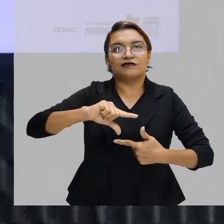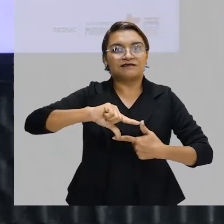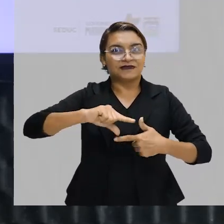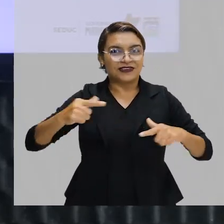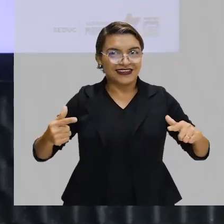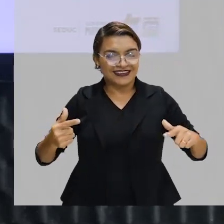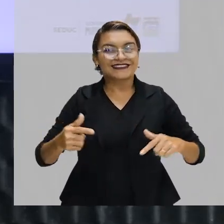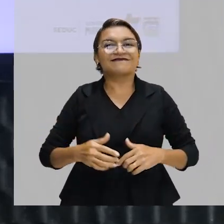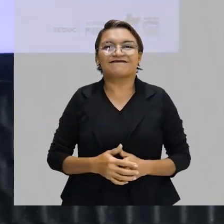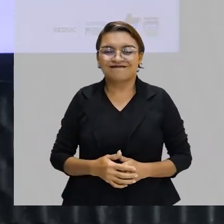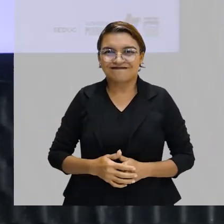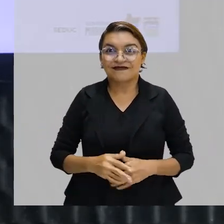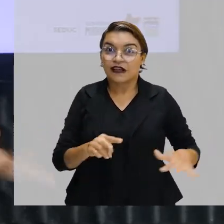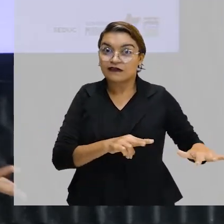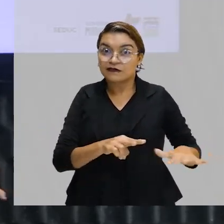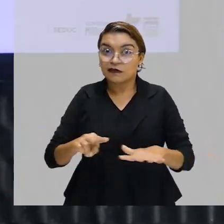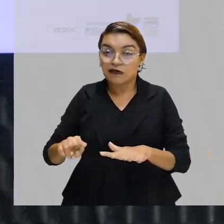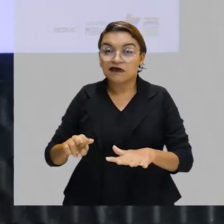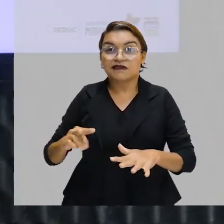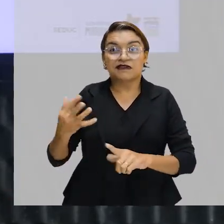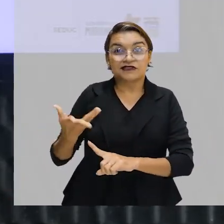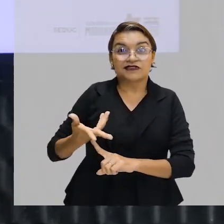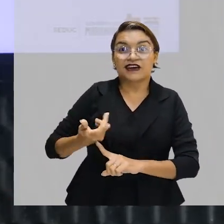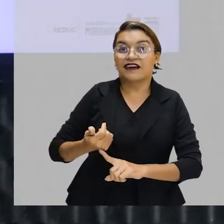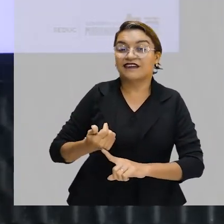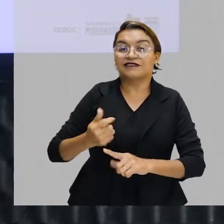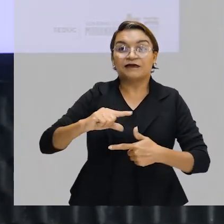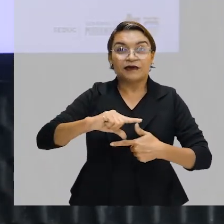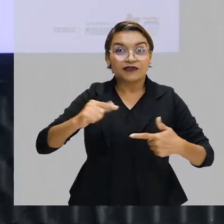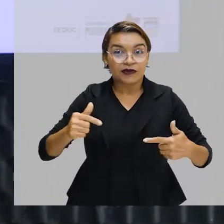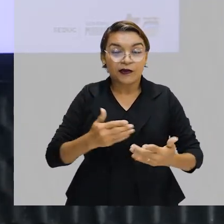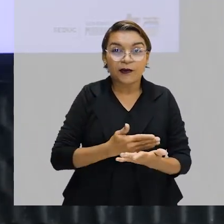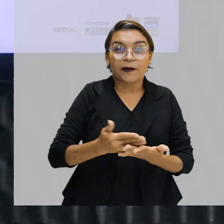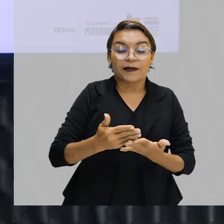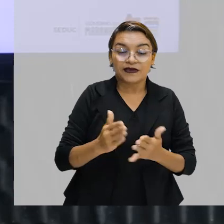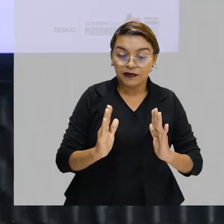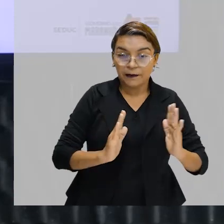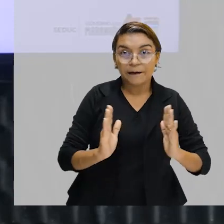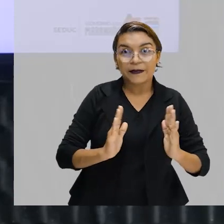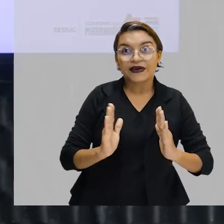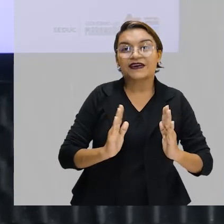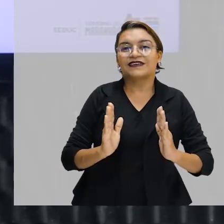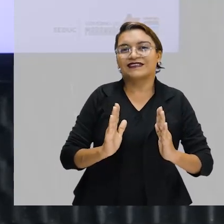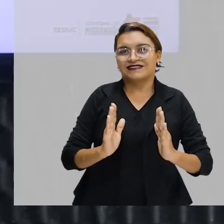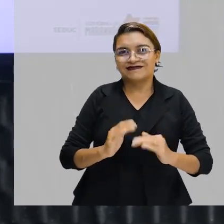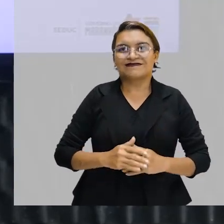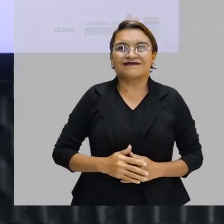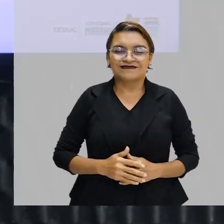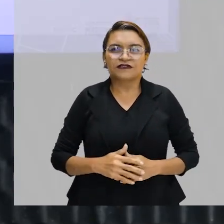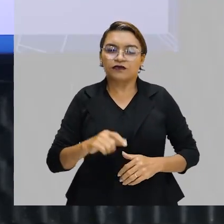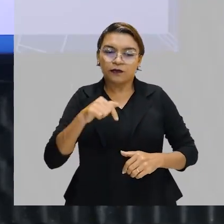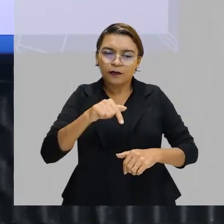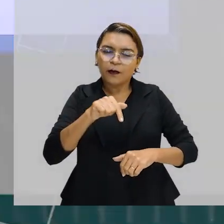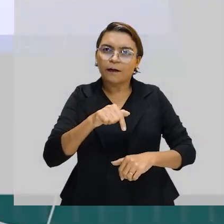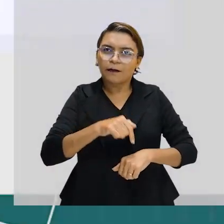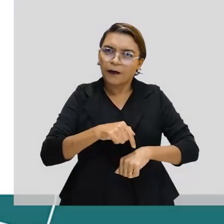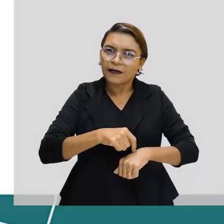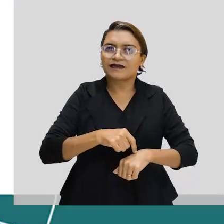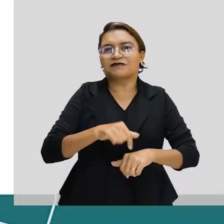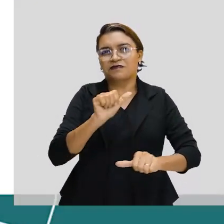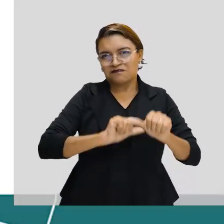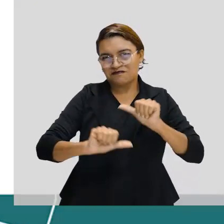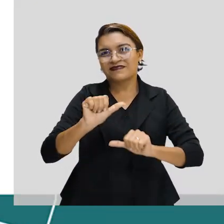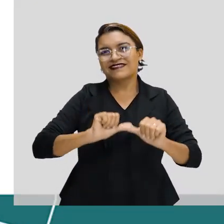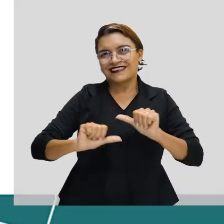Semana de Arte Moderna, porque tudo começa nesse período, né? No crash, na mudança, é disso que nós